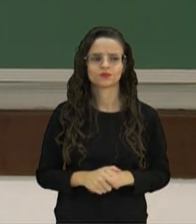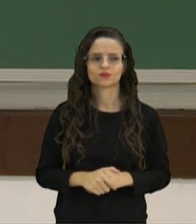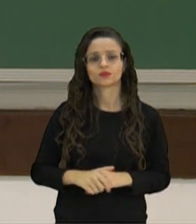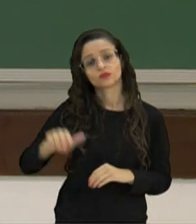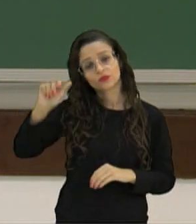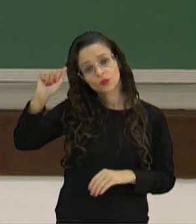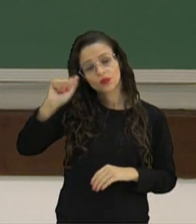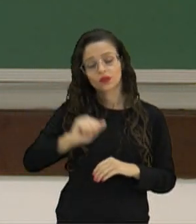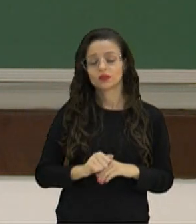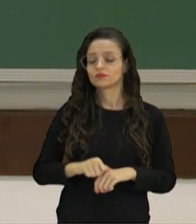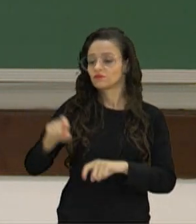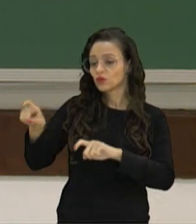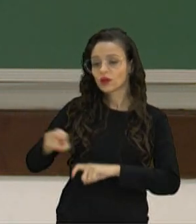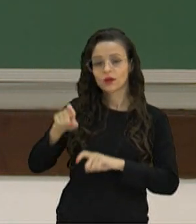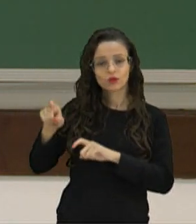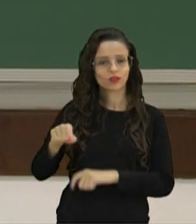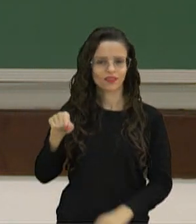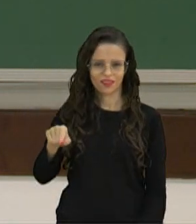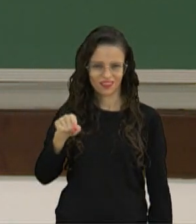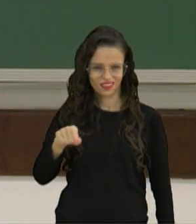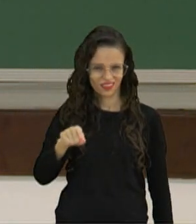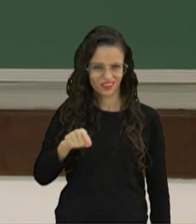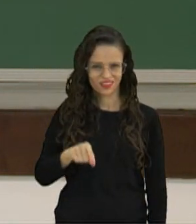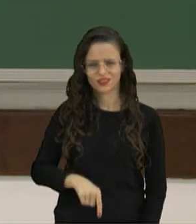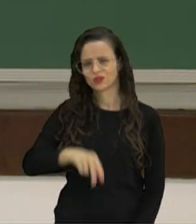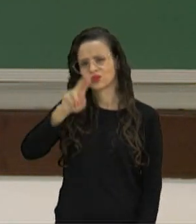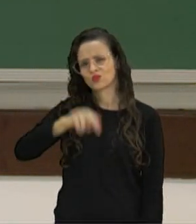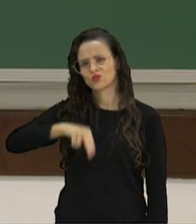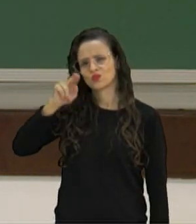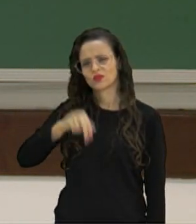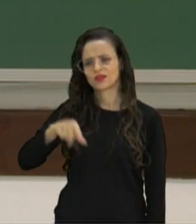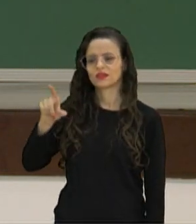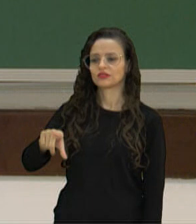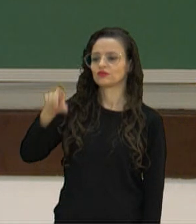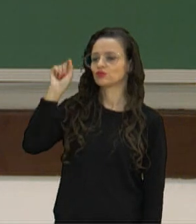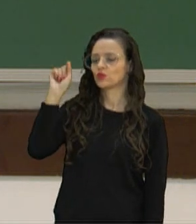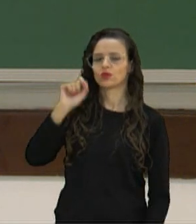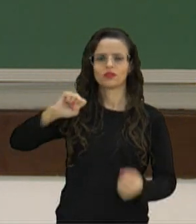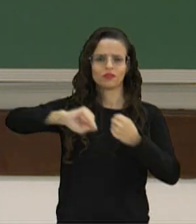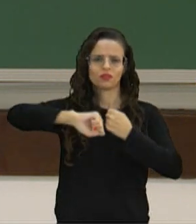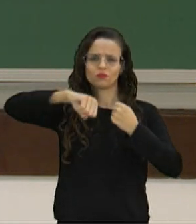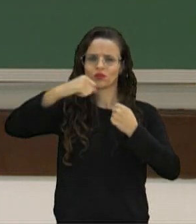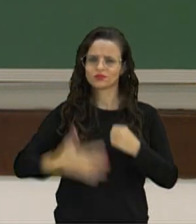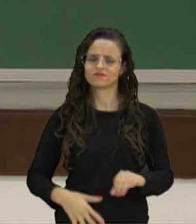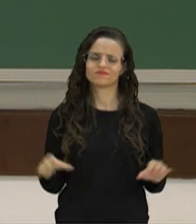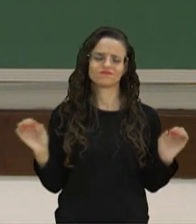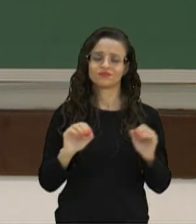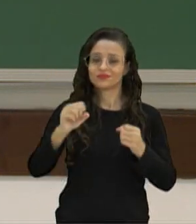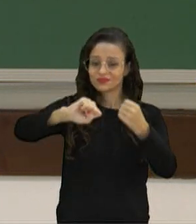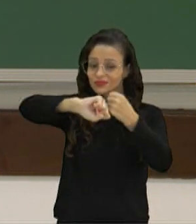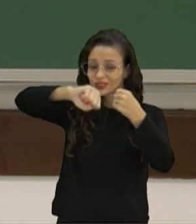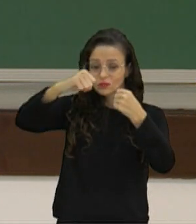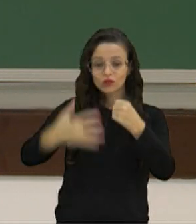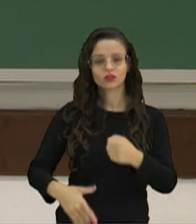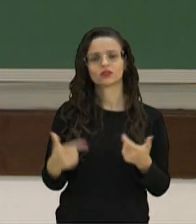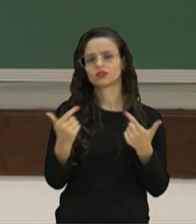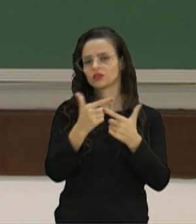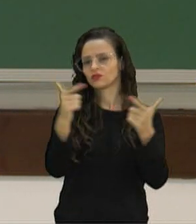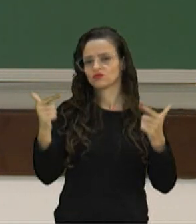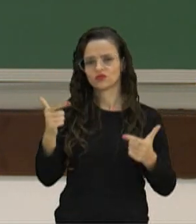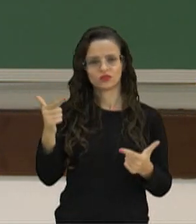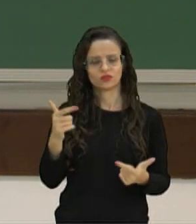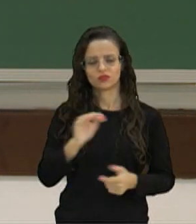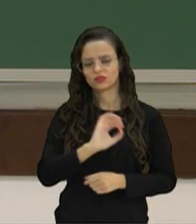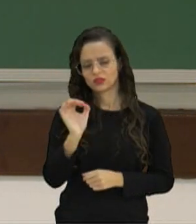os camponeses eles não tinham vez e nem voz para fazer democracia, não existia democracia, não existia